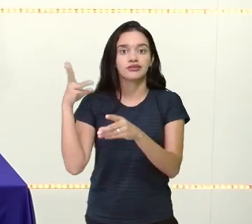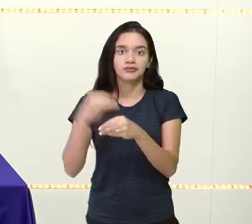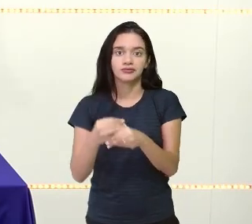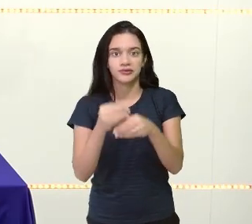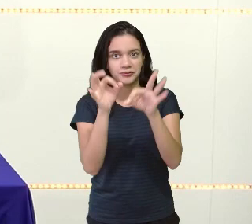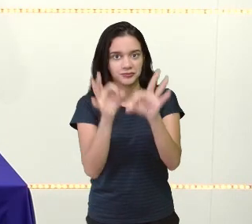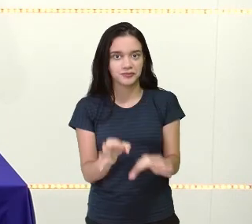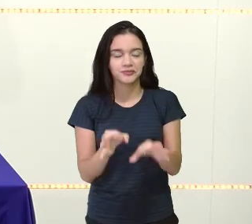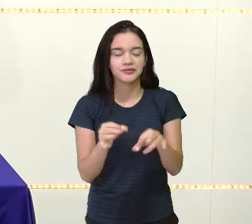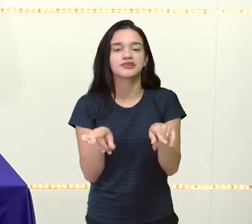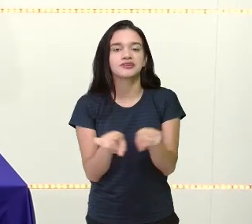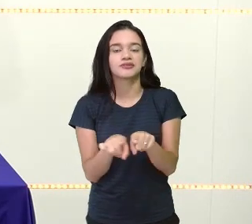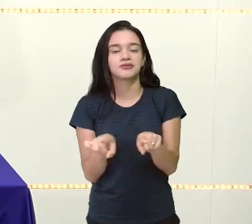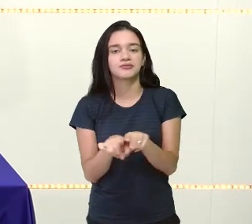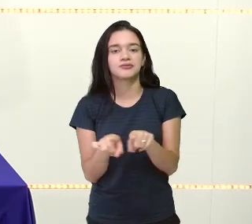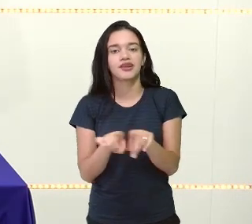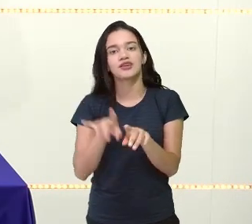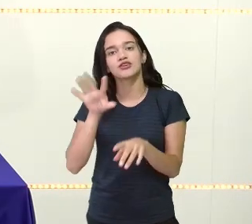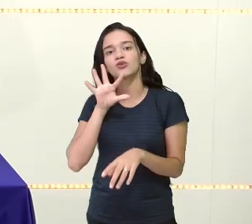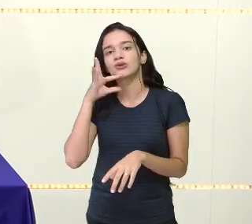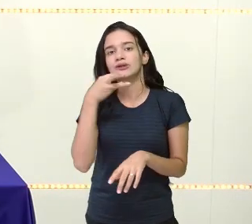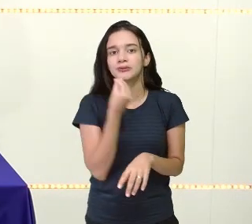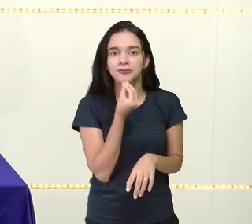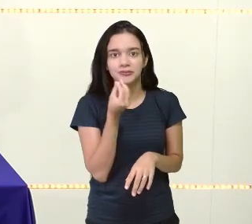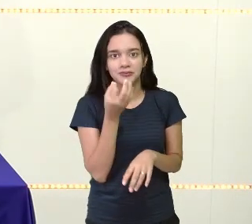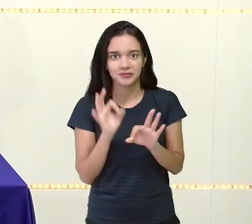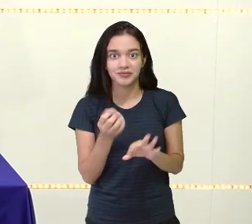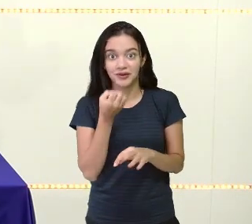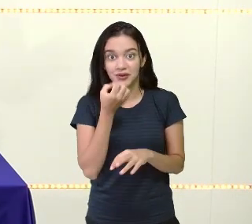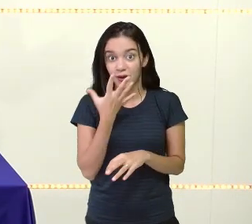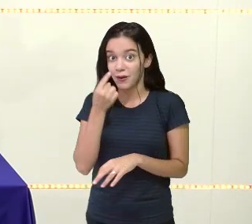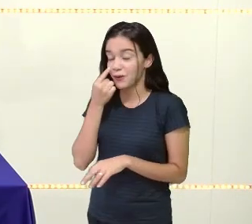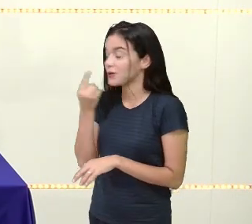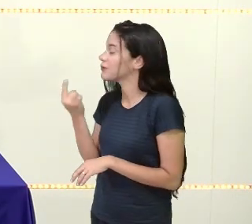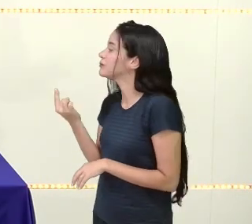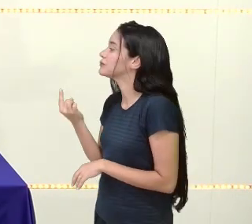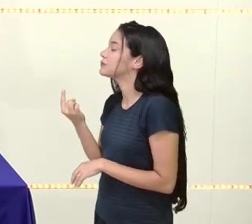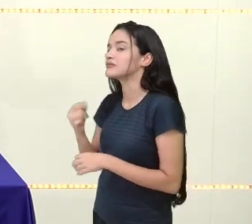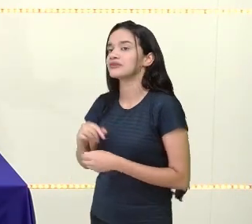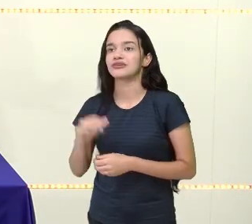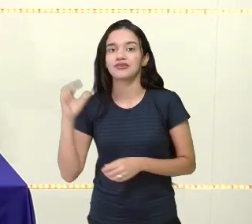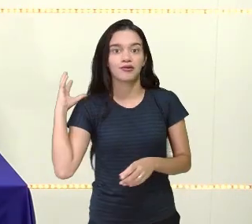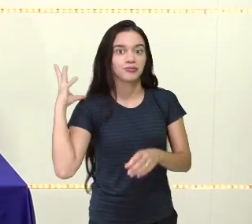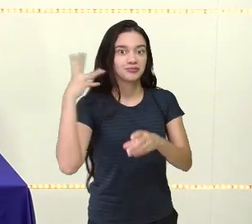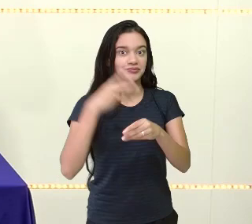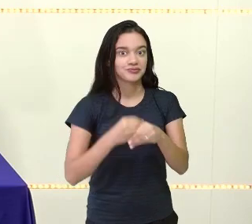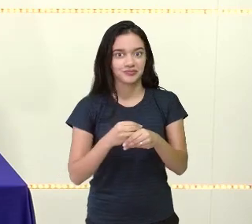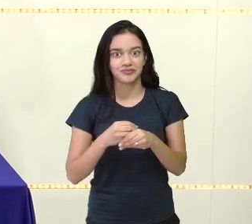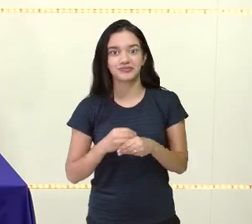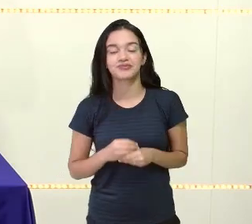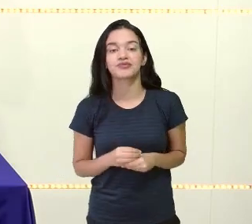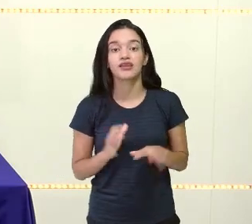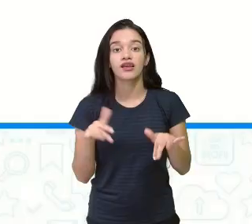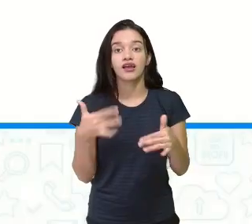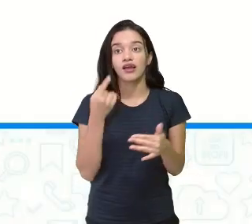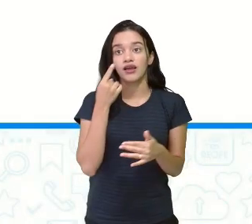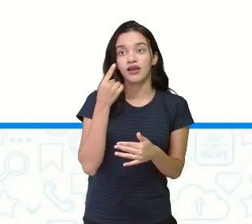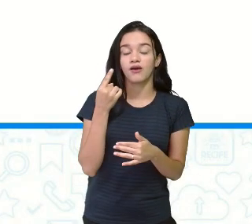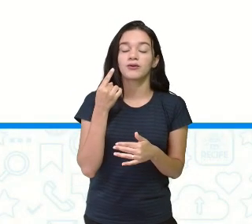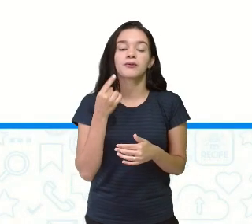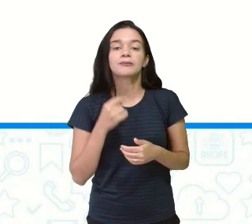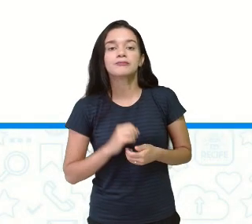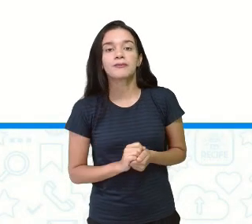aqui, resgatando esses conhecimentos, tá bom? Então, vamos recordar. A unidade